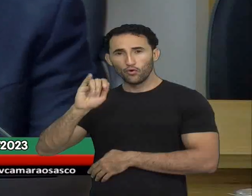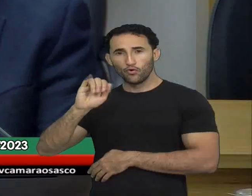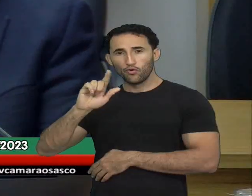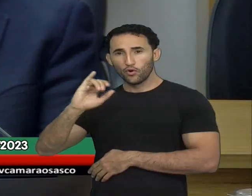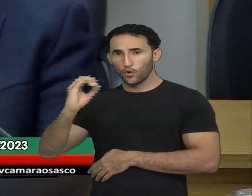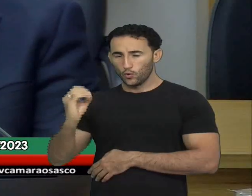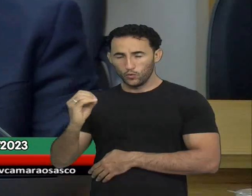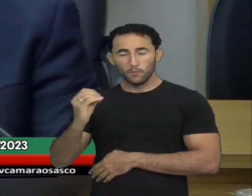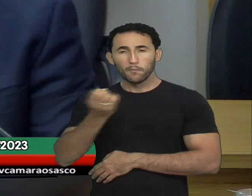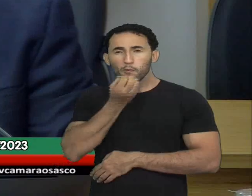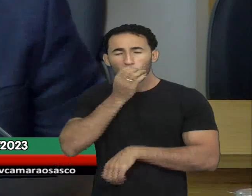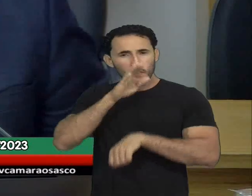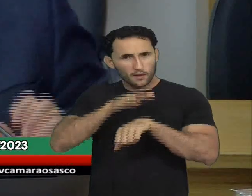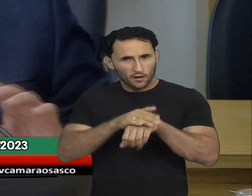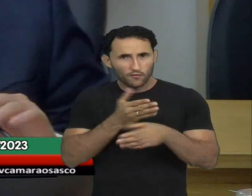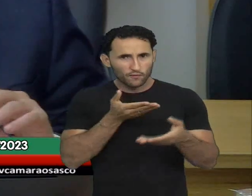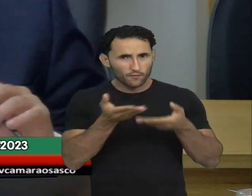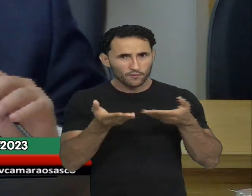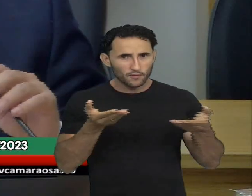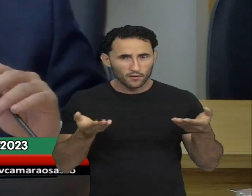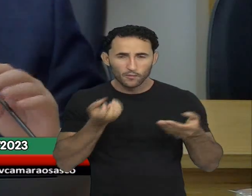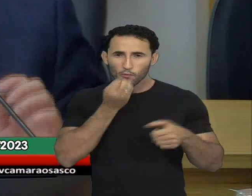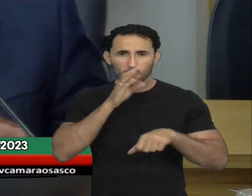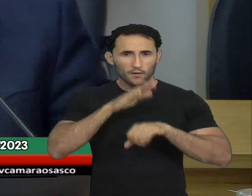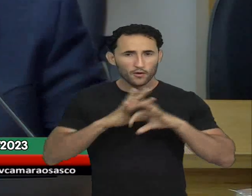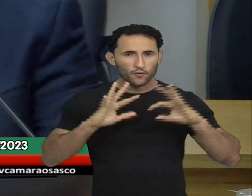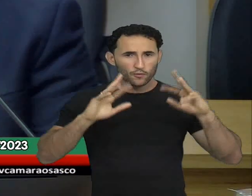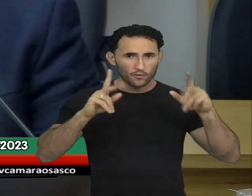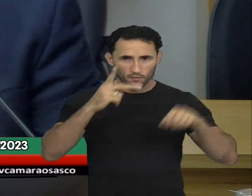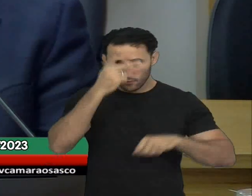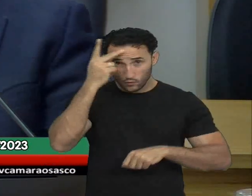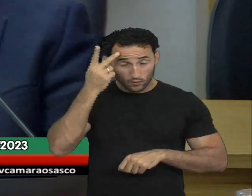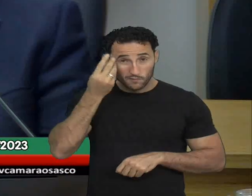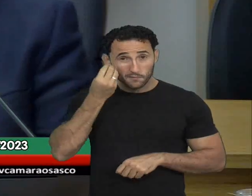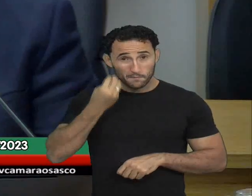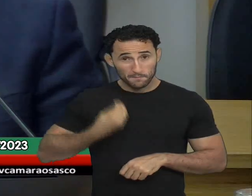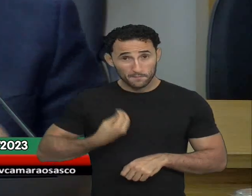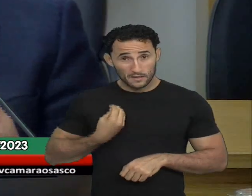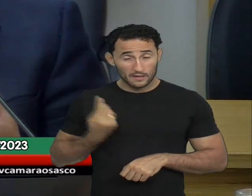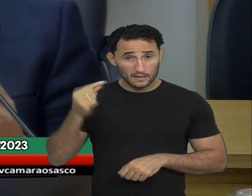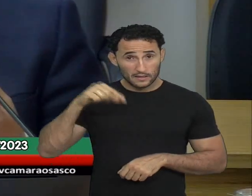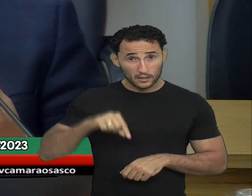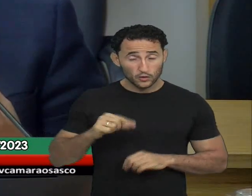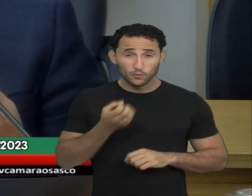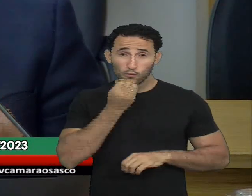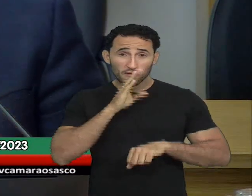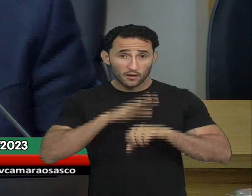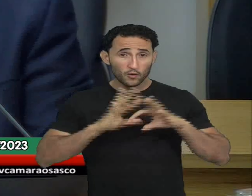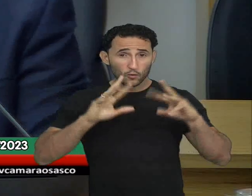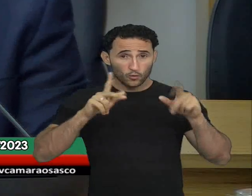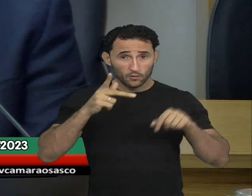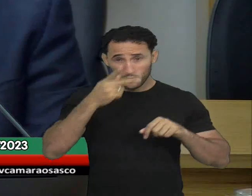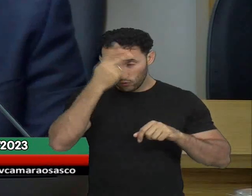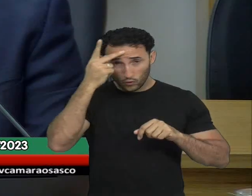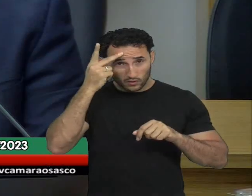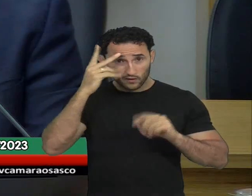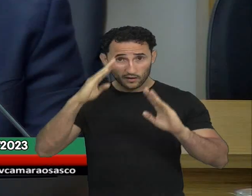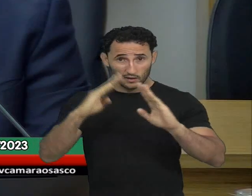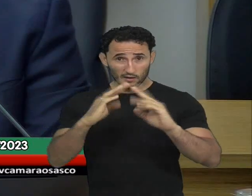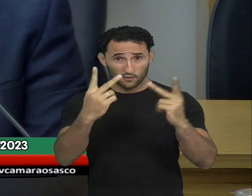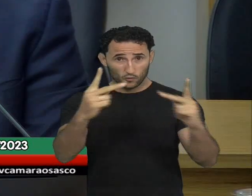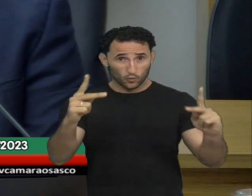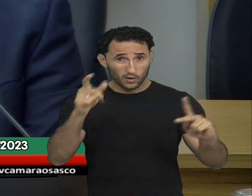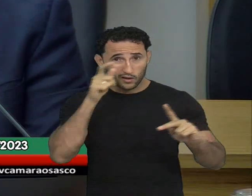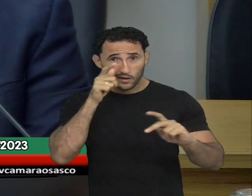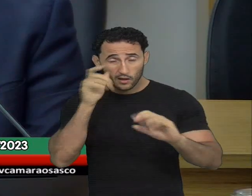Boa tarde a todos. Boa tarde a todos que estão aqui presentes, boa tarde a todos que estão em casa. Gostaria de agradecer